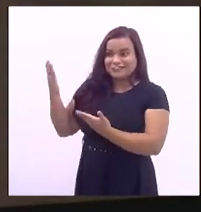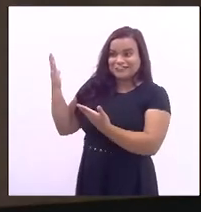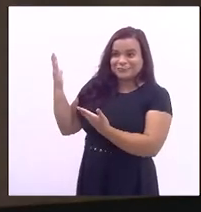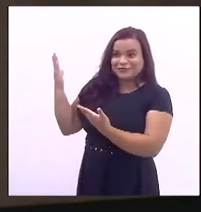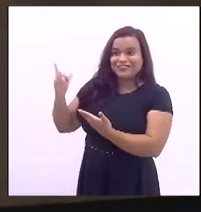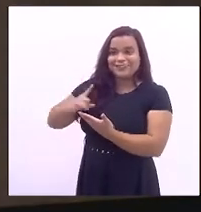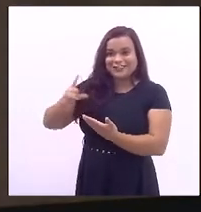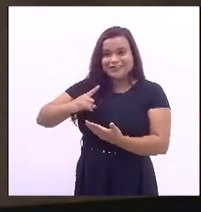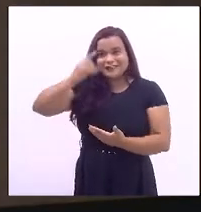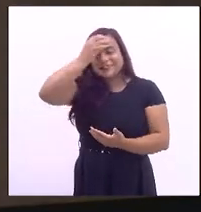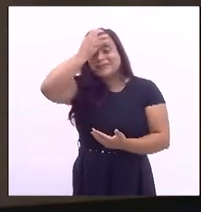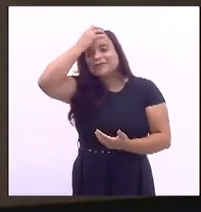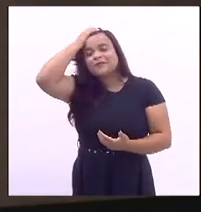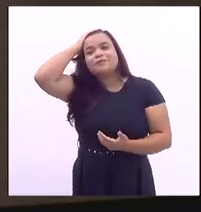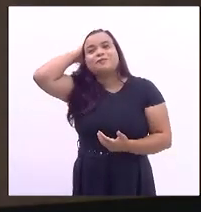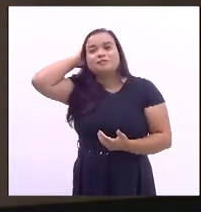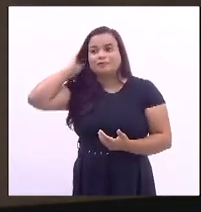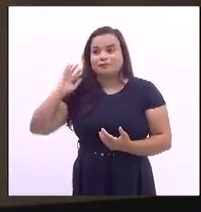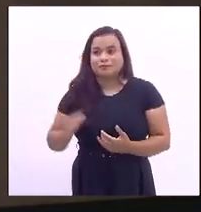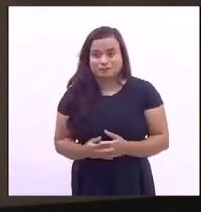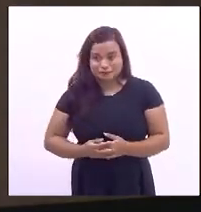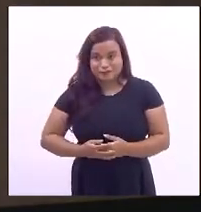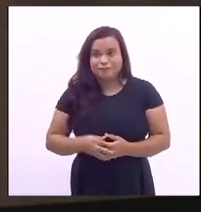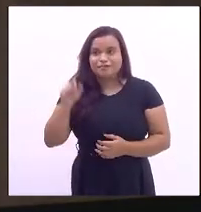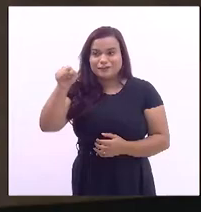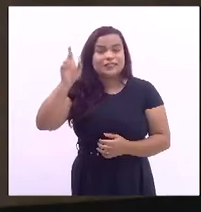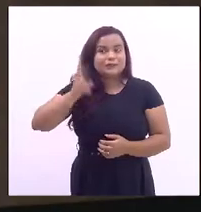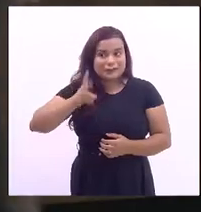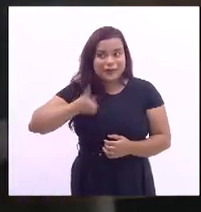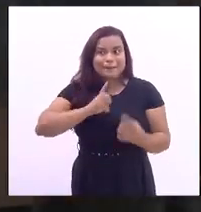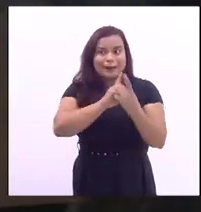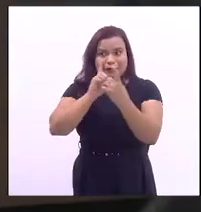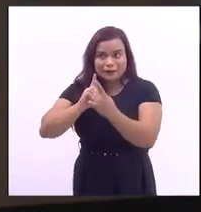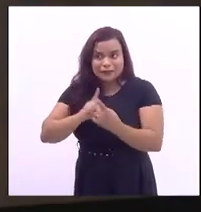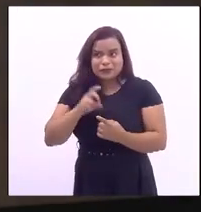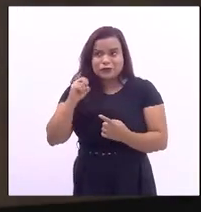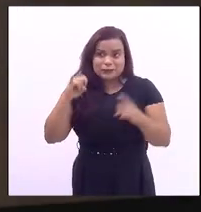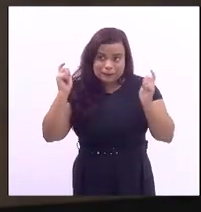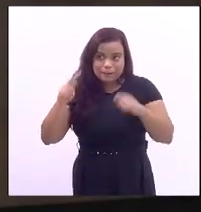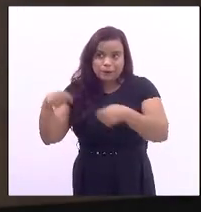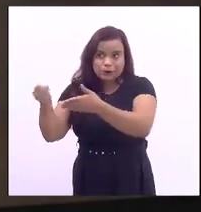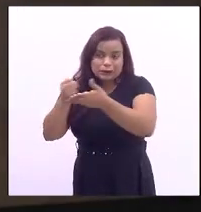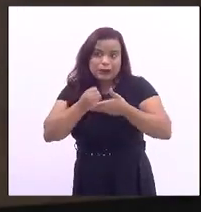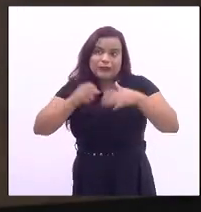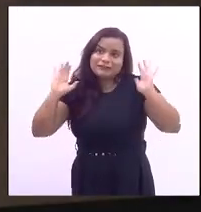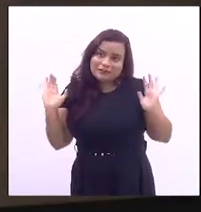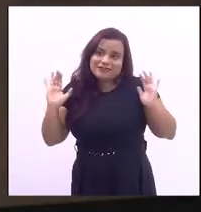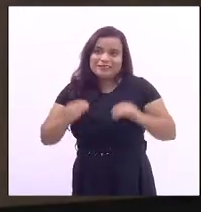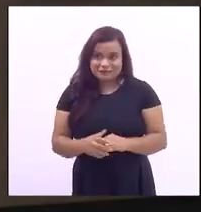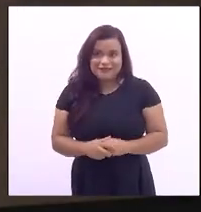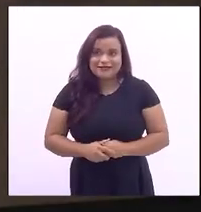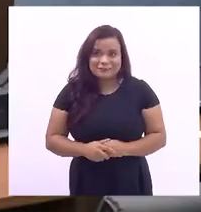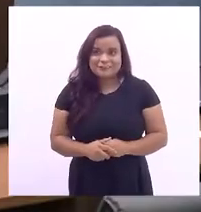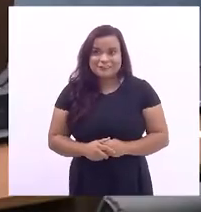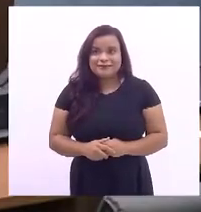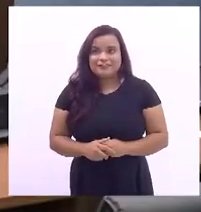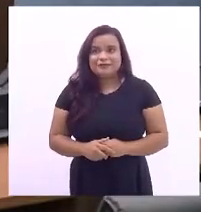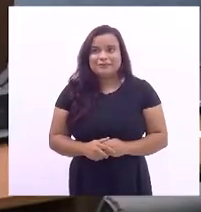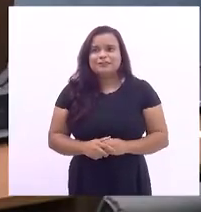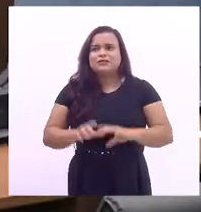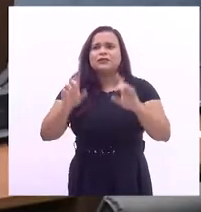seu sempre é atende Presidente se puder salve salve engano